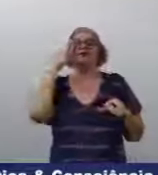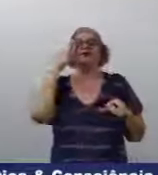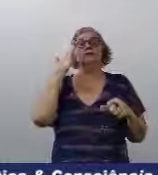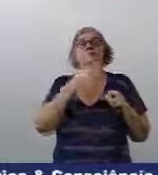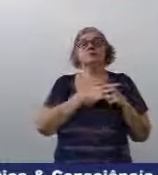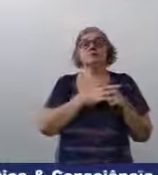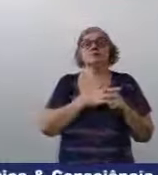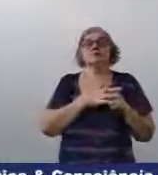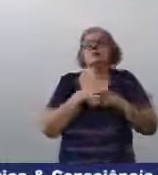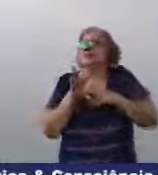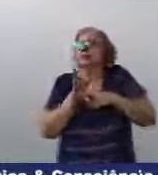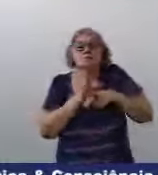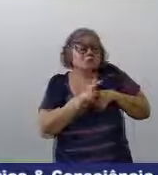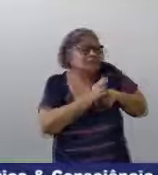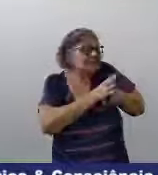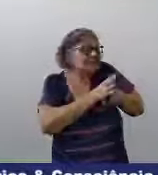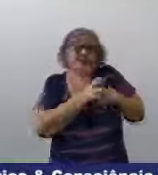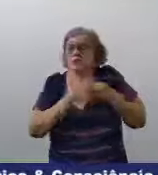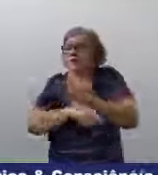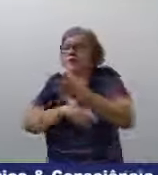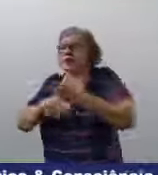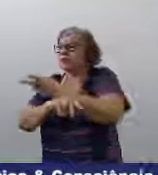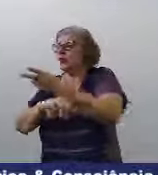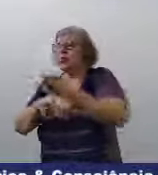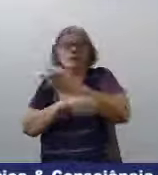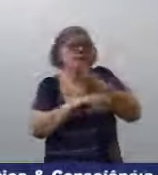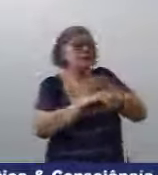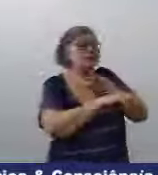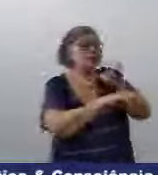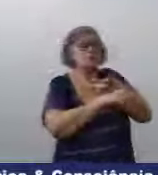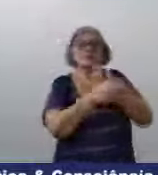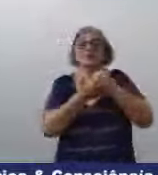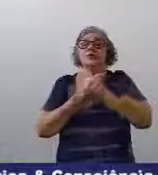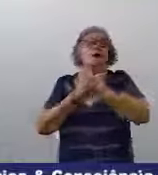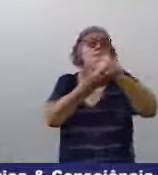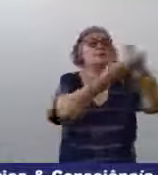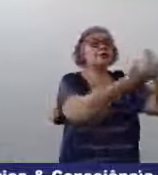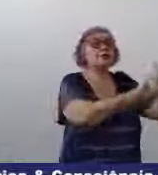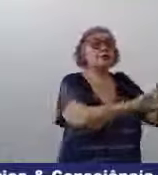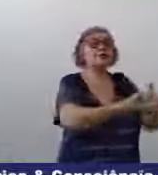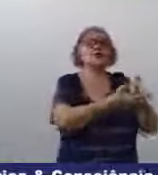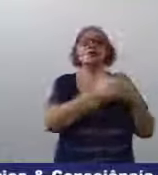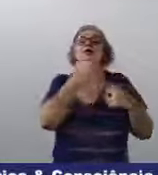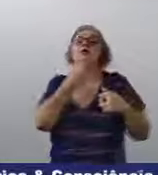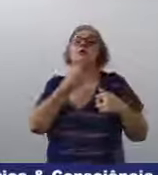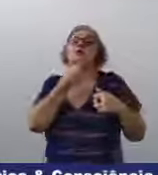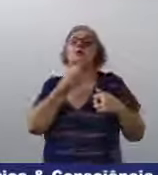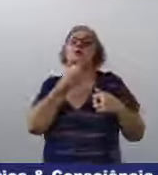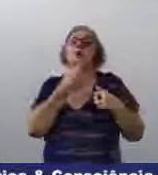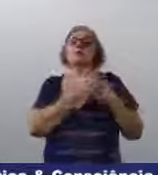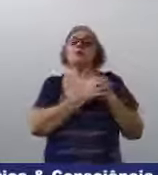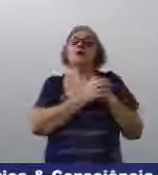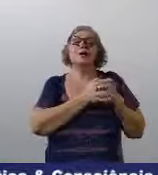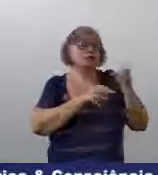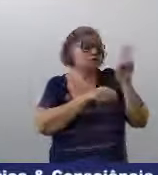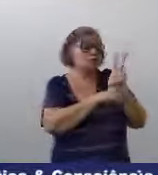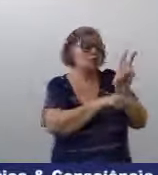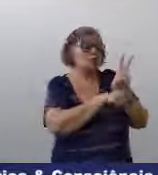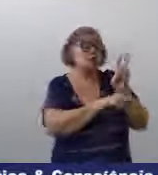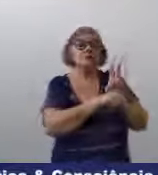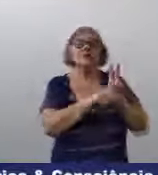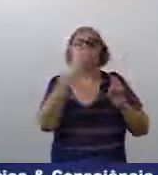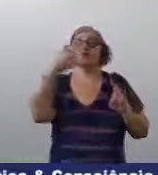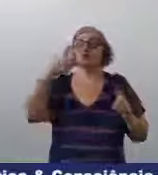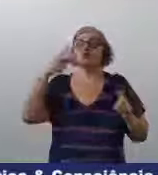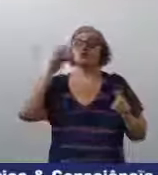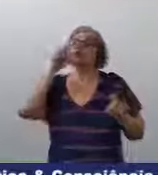era também. Eles se dispuseram a caçar um casal de pombos que andava ali pelas vizinhanças e levarem para um rapaz que cuidava da recuperação